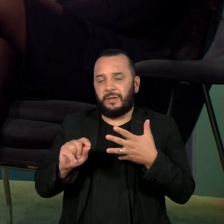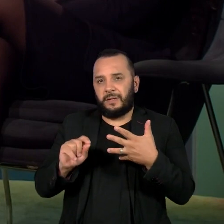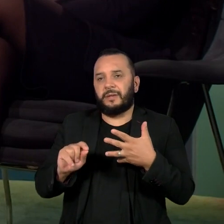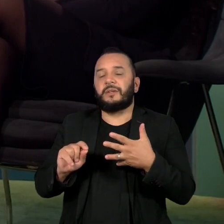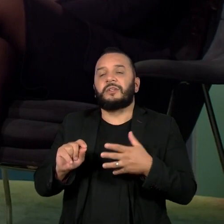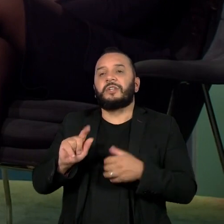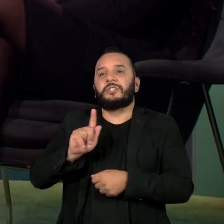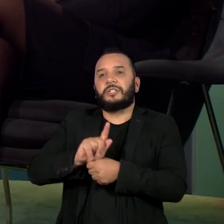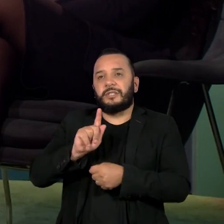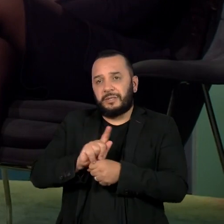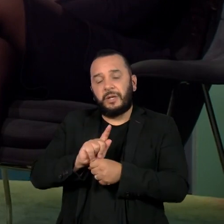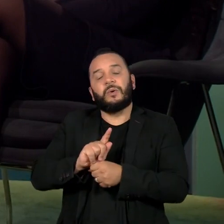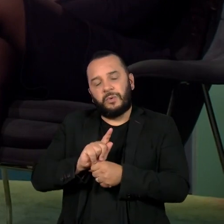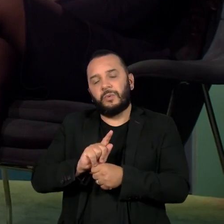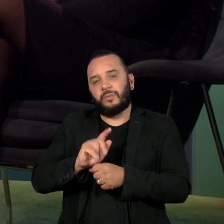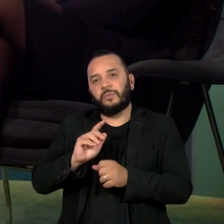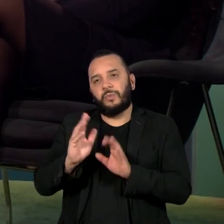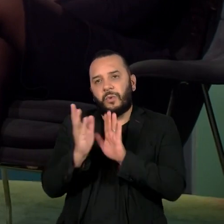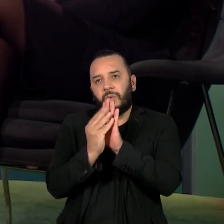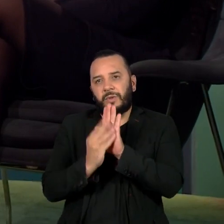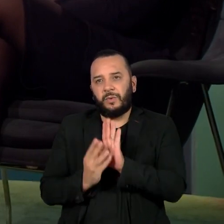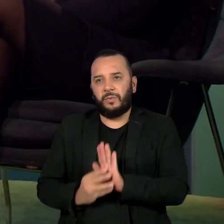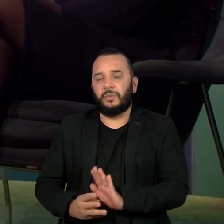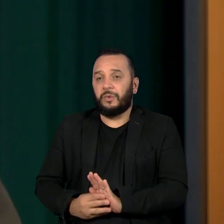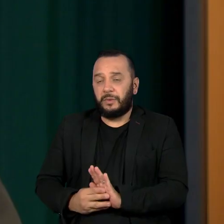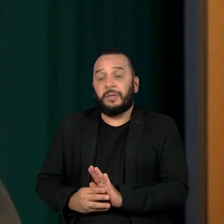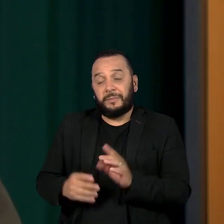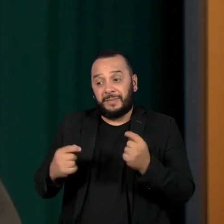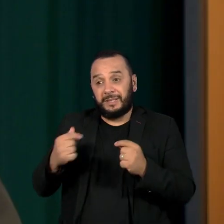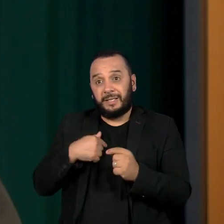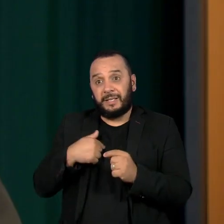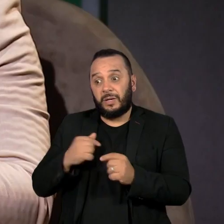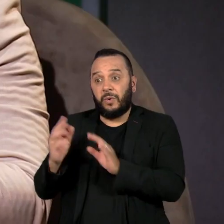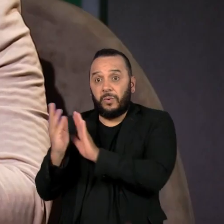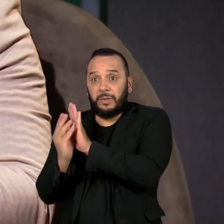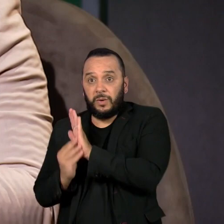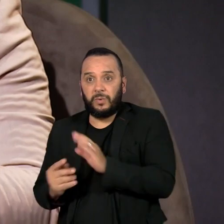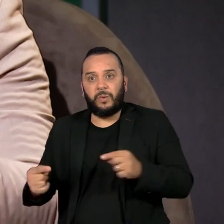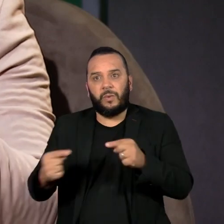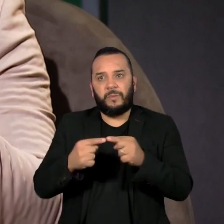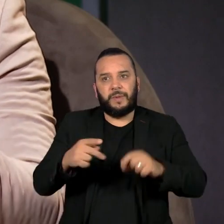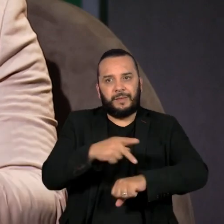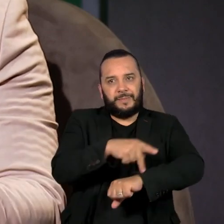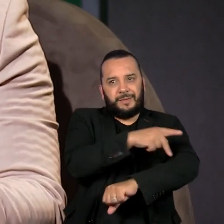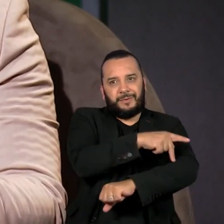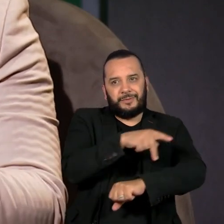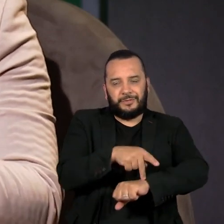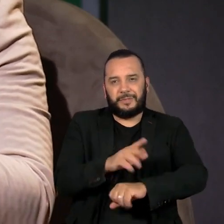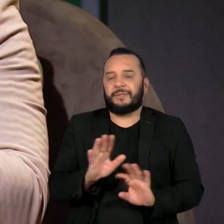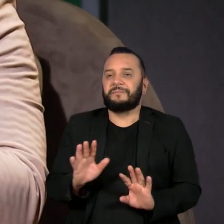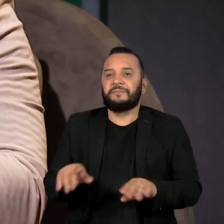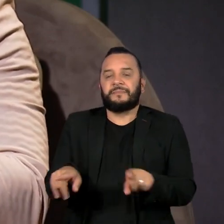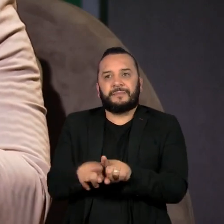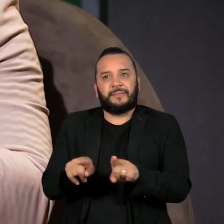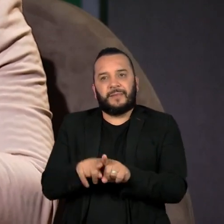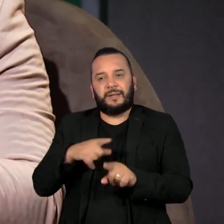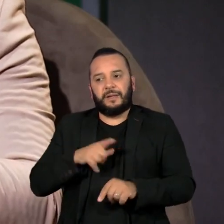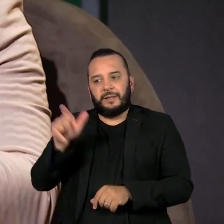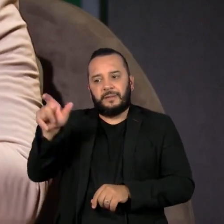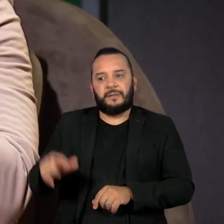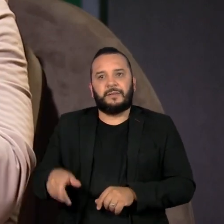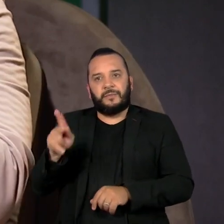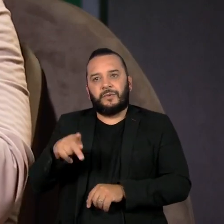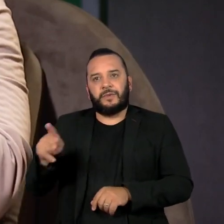do conteúdo, que precisa dialogar também com a política pedagógica. E os dois, a gente está falando do sujeito, né? O professor e o sujeito, que é o